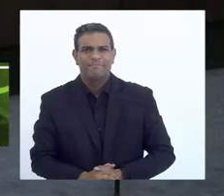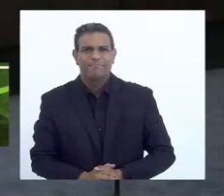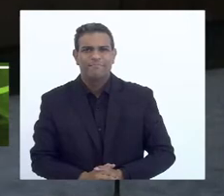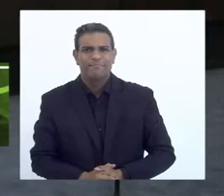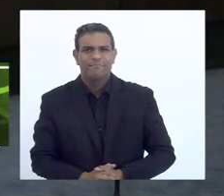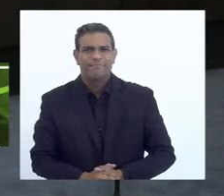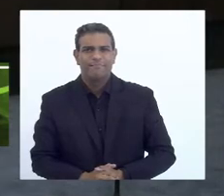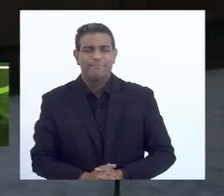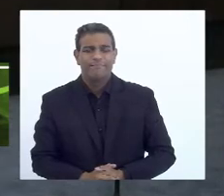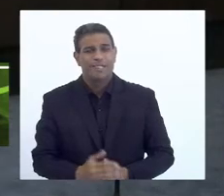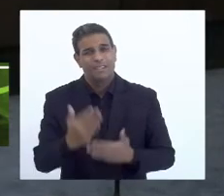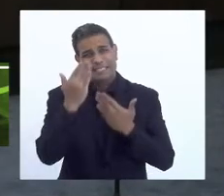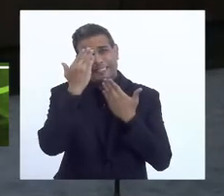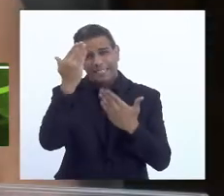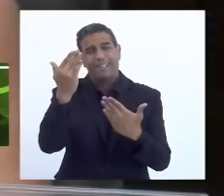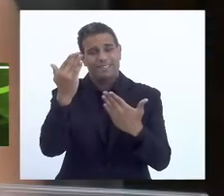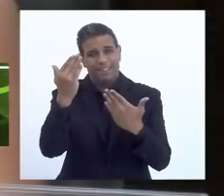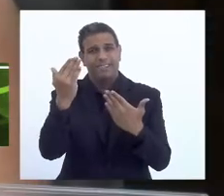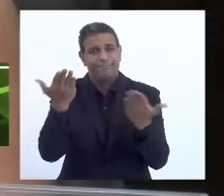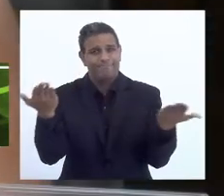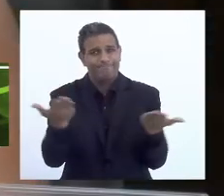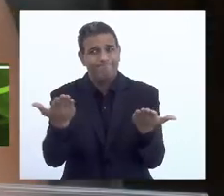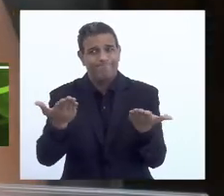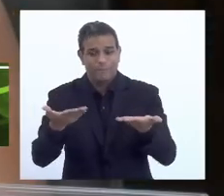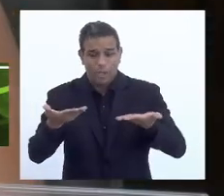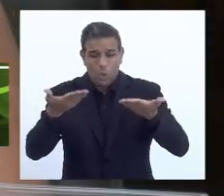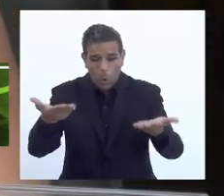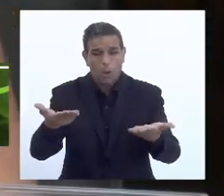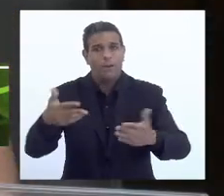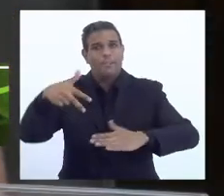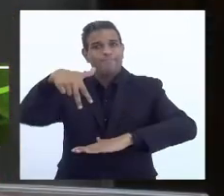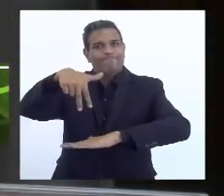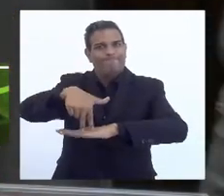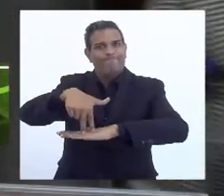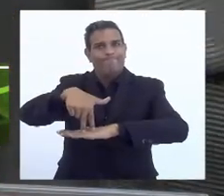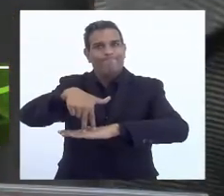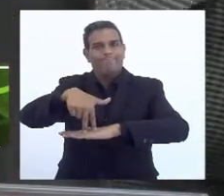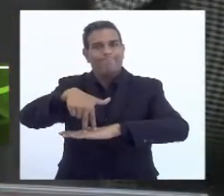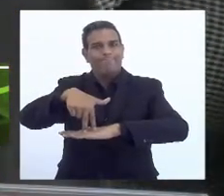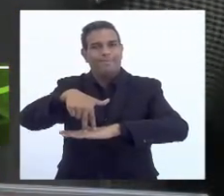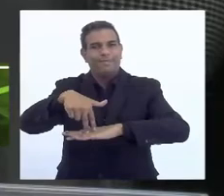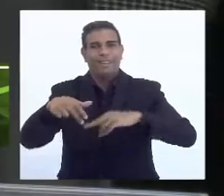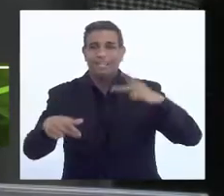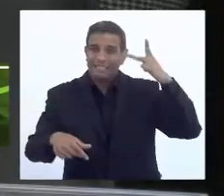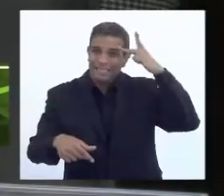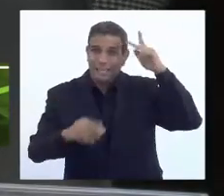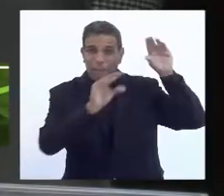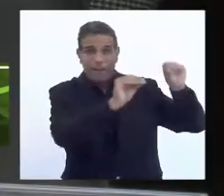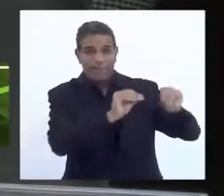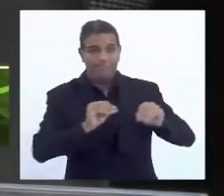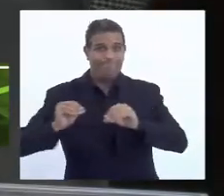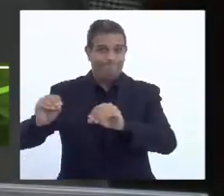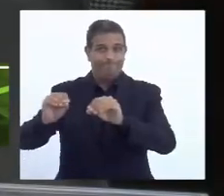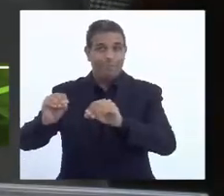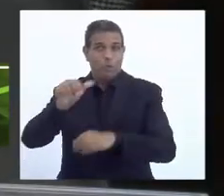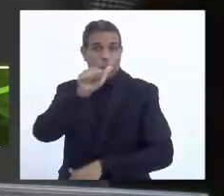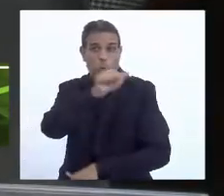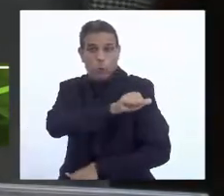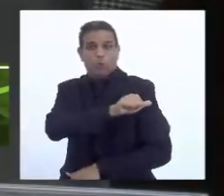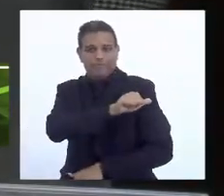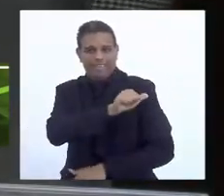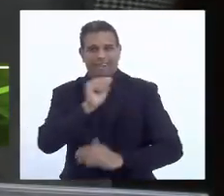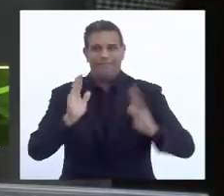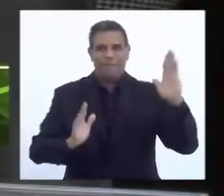eu quero agradecer também, fiz questão de vir, de sair de São Paulo, no momento também em que a gente está nesse período